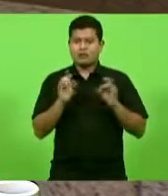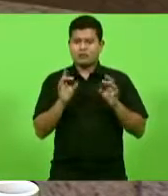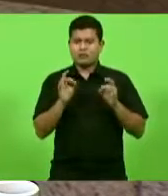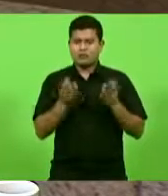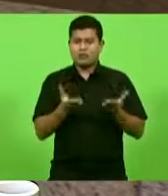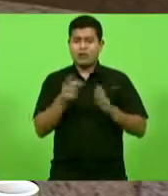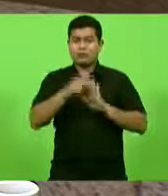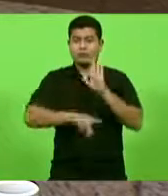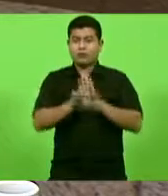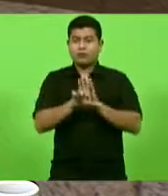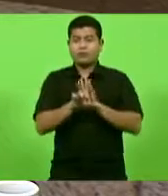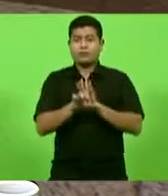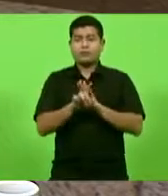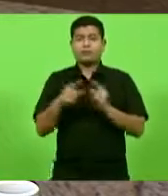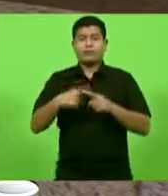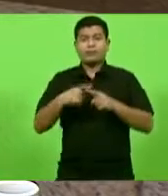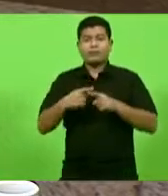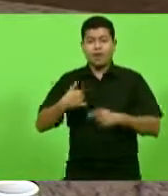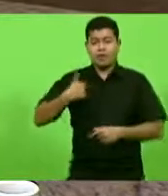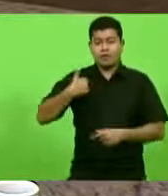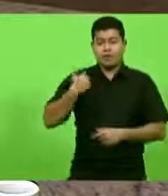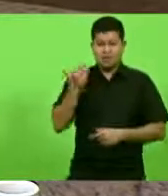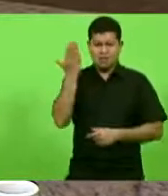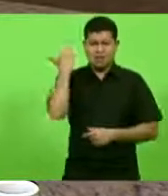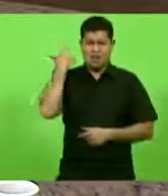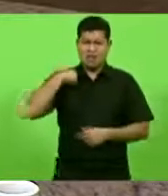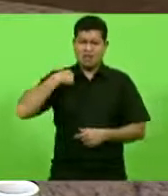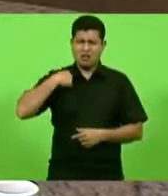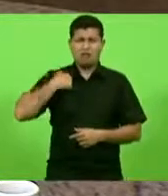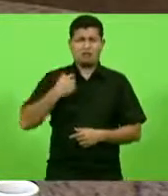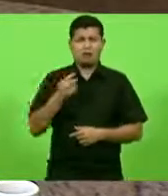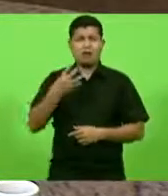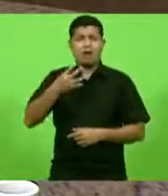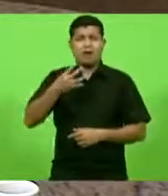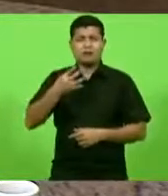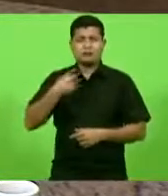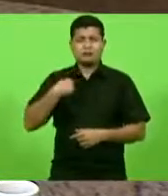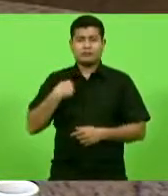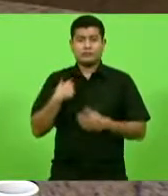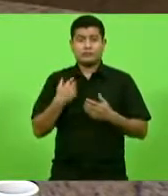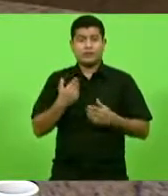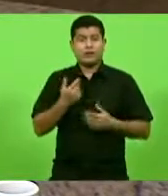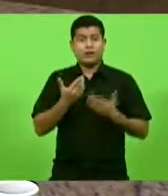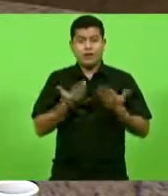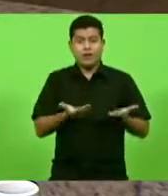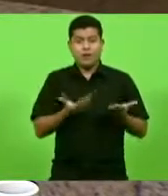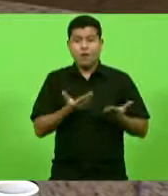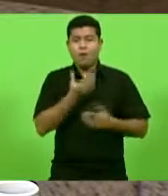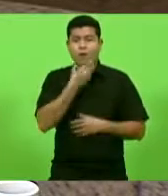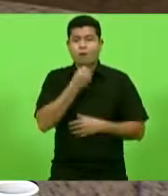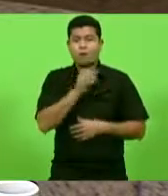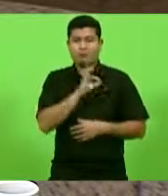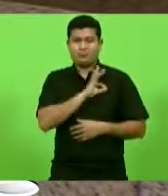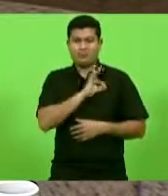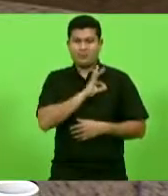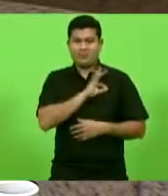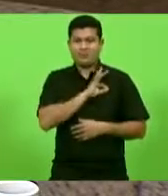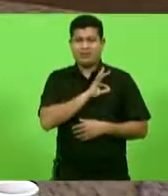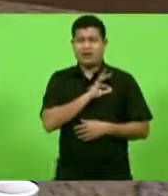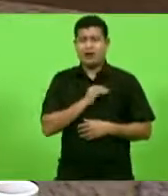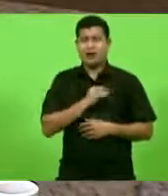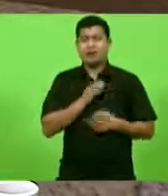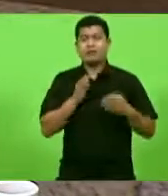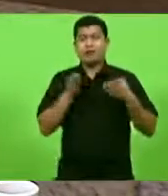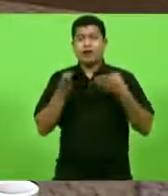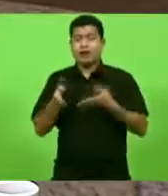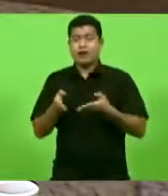idade, apareceu um oficial de justiça lá em casa, dizendo o seguinte, falando para o meu pai, a sua